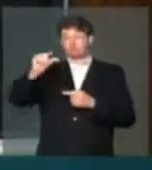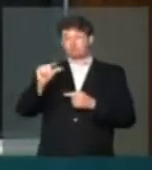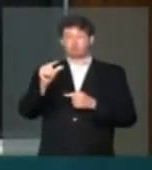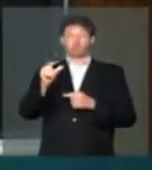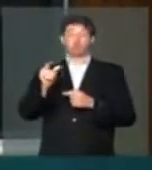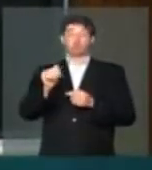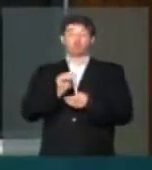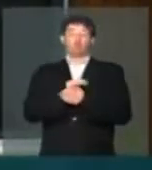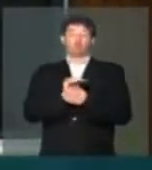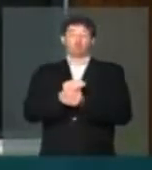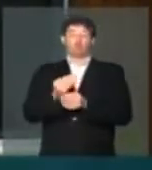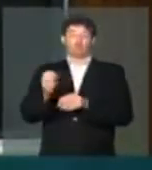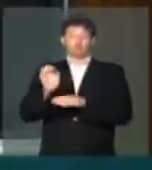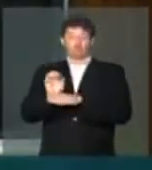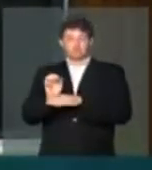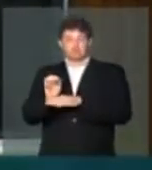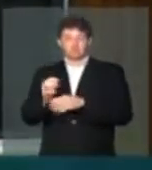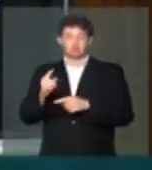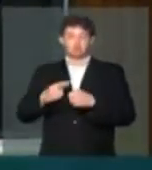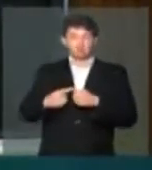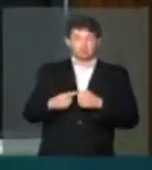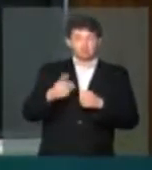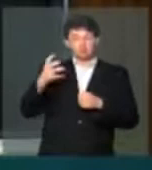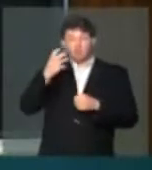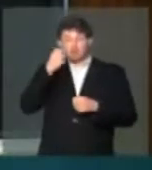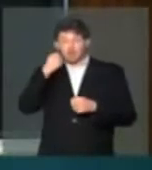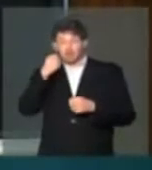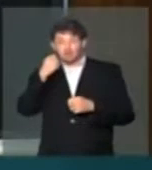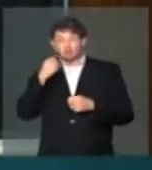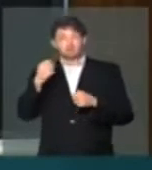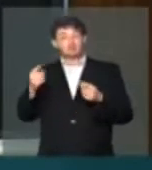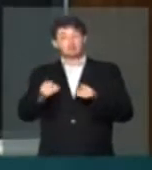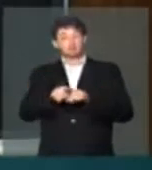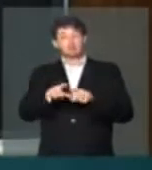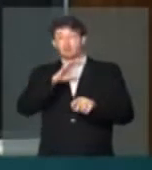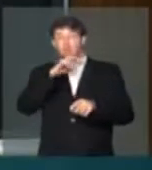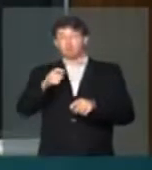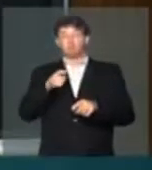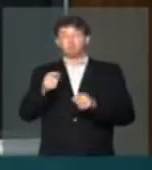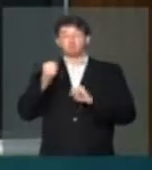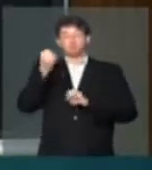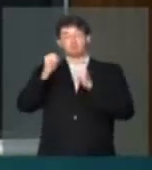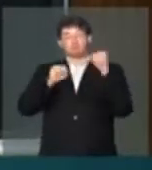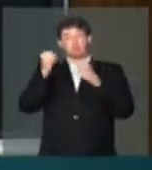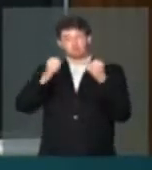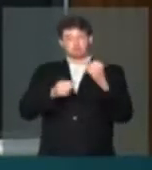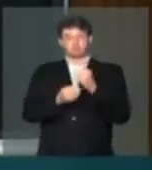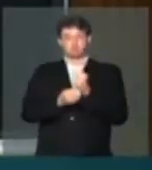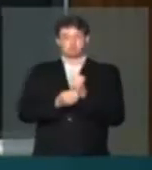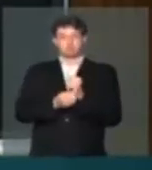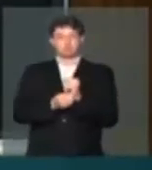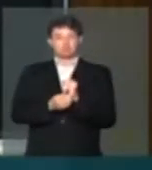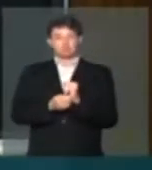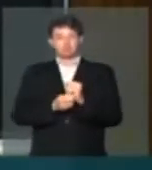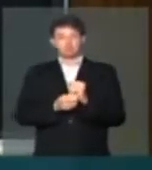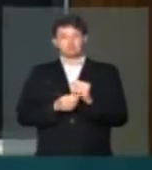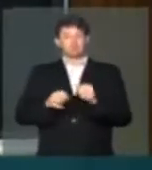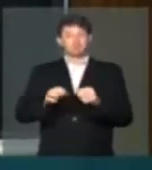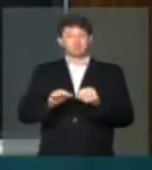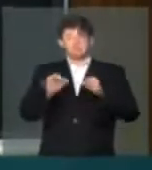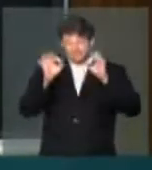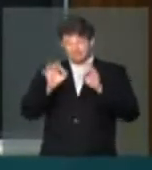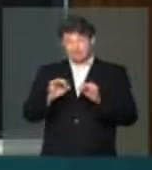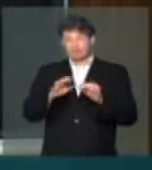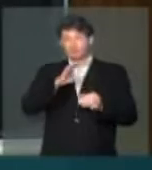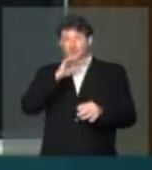dos municípios, composto pela arrecadação dos impostos de renda e do Imposto sobre o Produto Industrializado, justamente os tributos